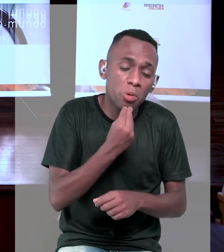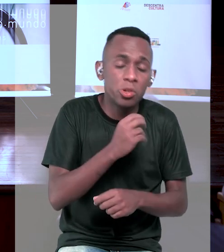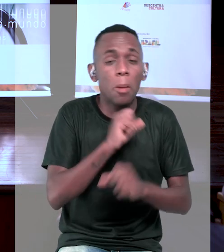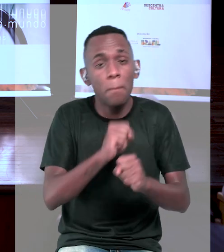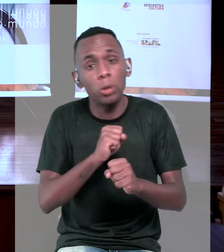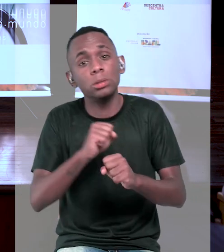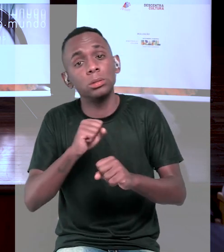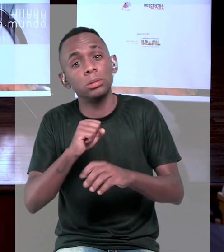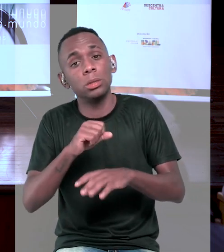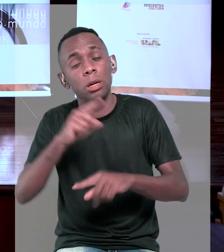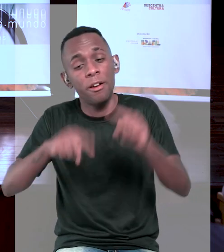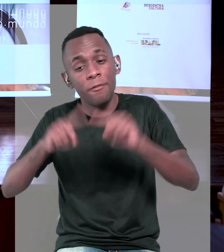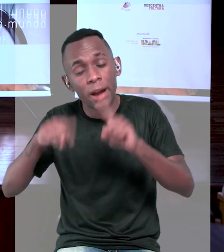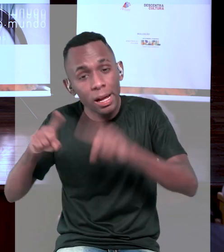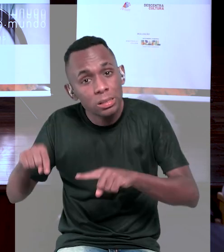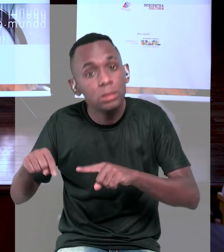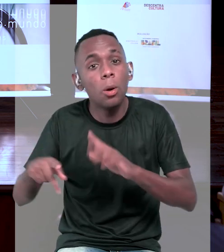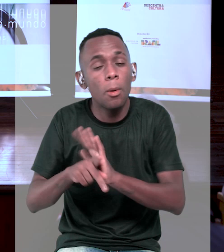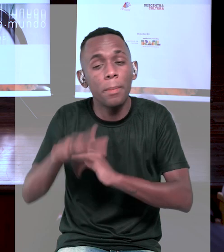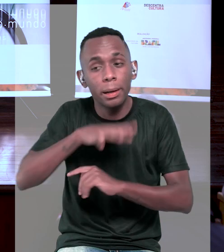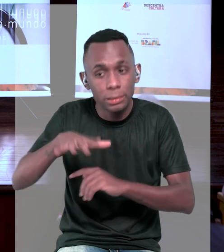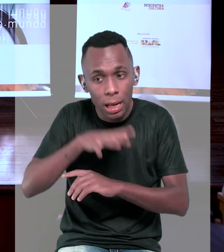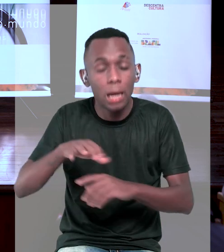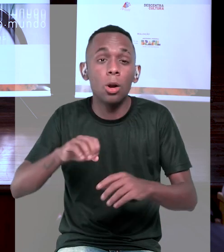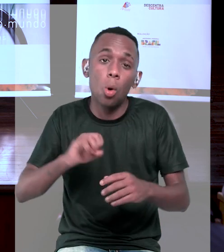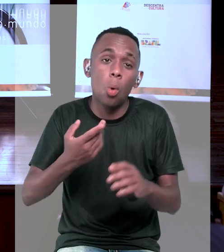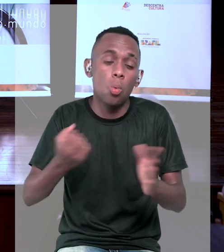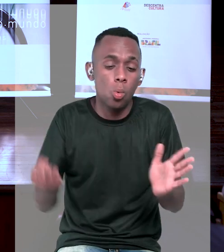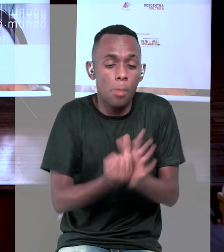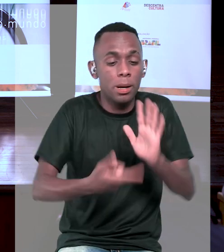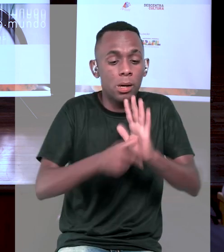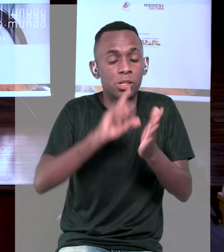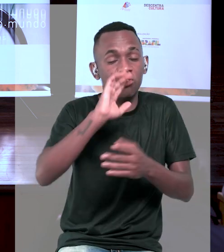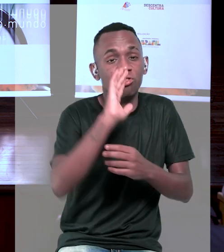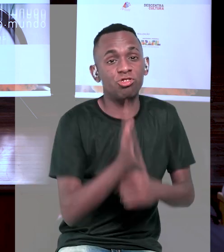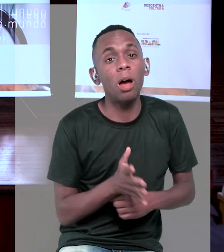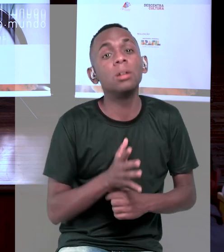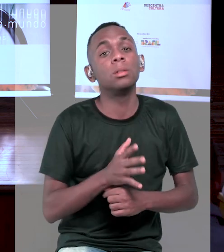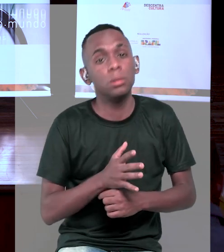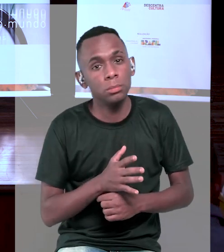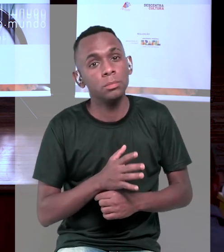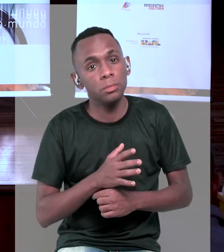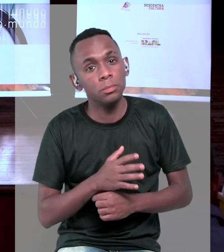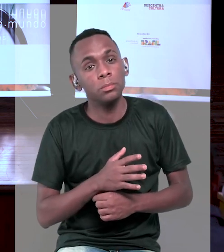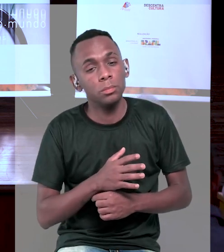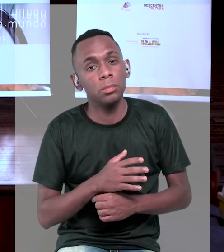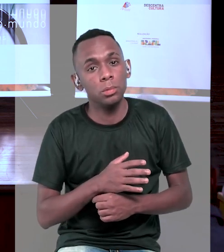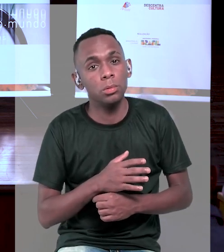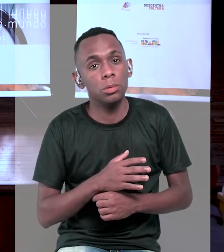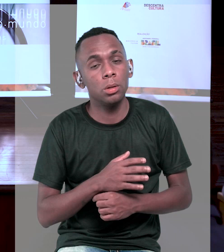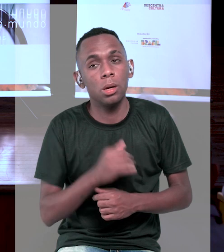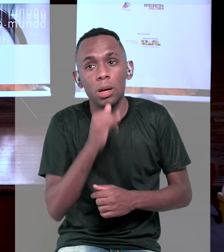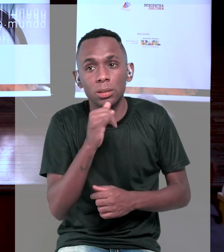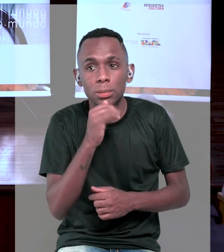podem trabalhar com parâmetros pré-formatados e podem chegar a dizer, numa operação sequencial, que tal música